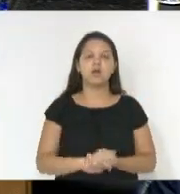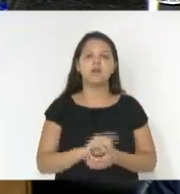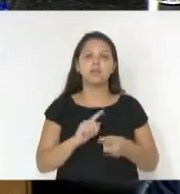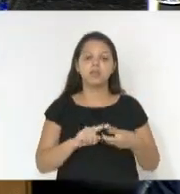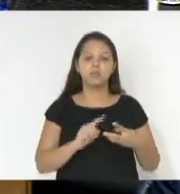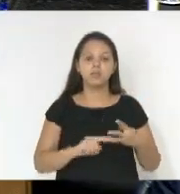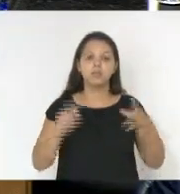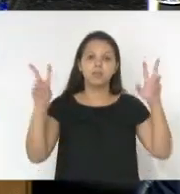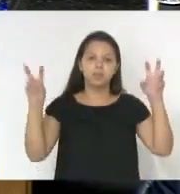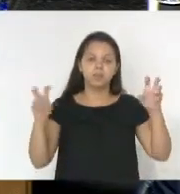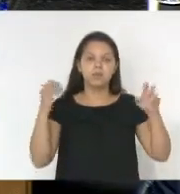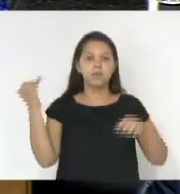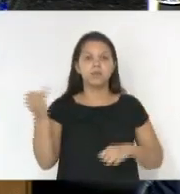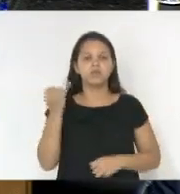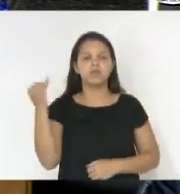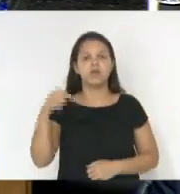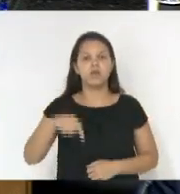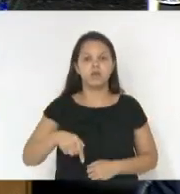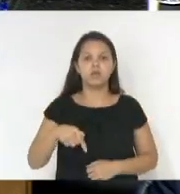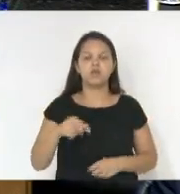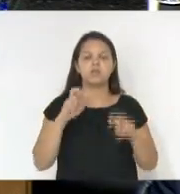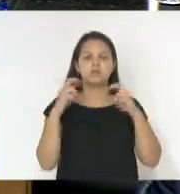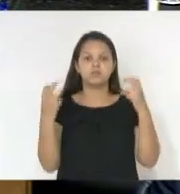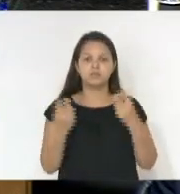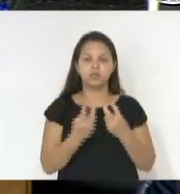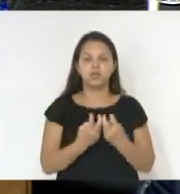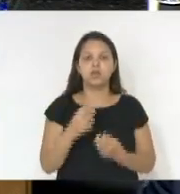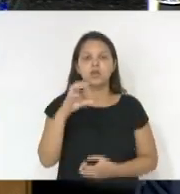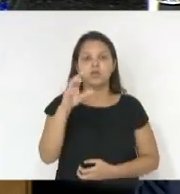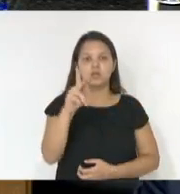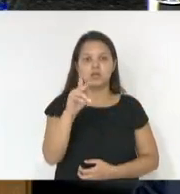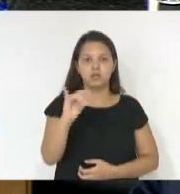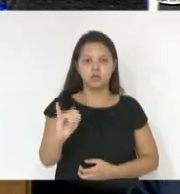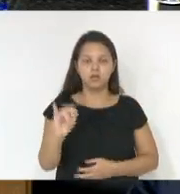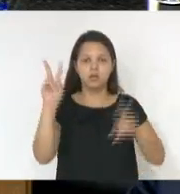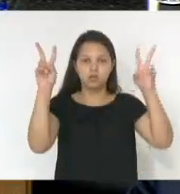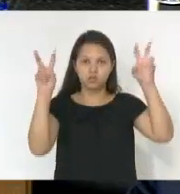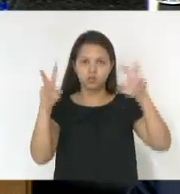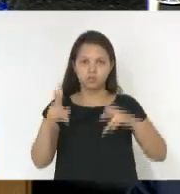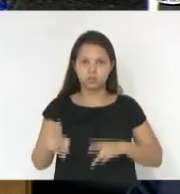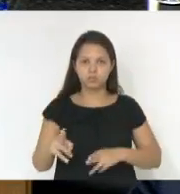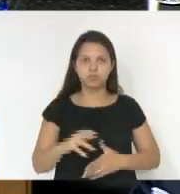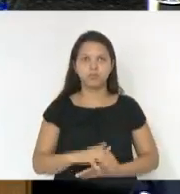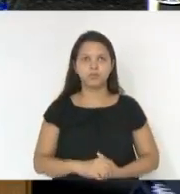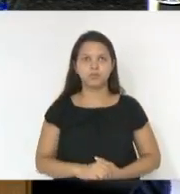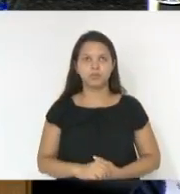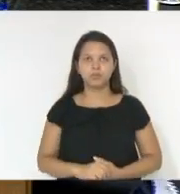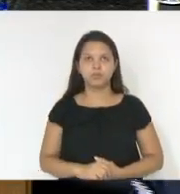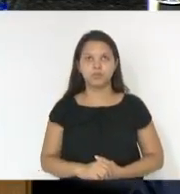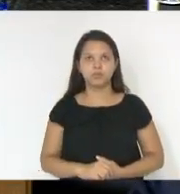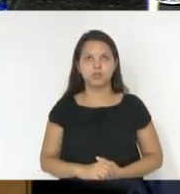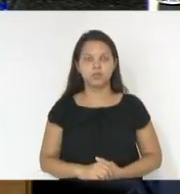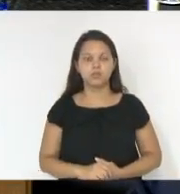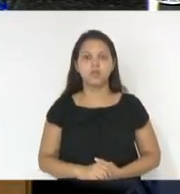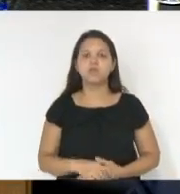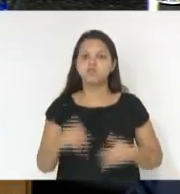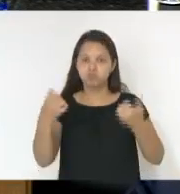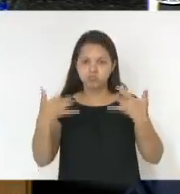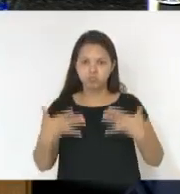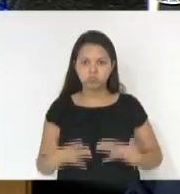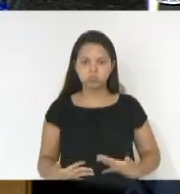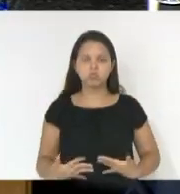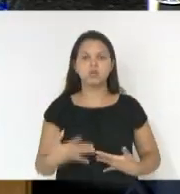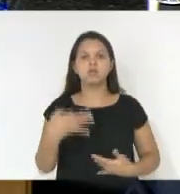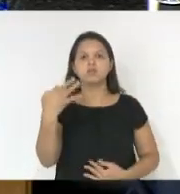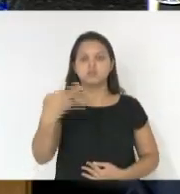uma CPI como um assunto como este, tá? Muito bem colocada aqui as